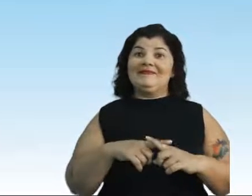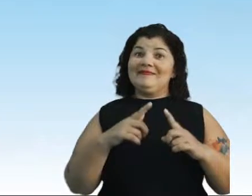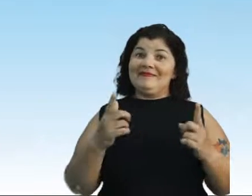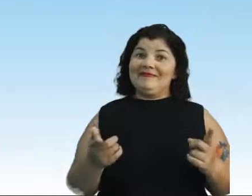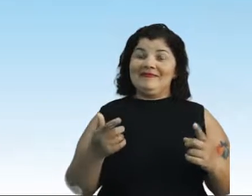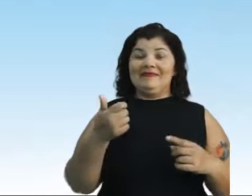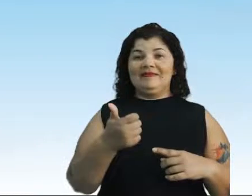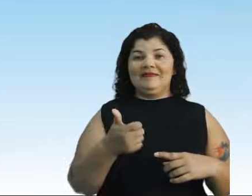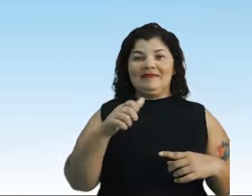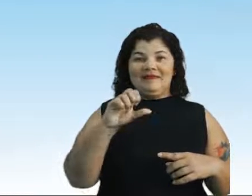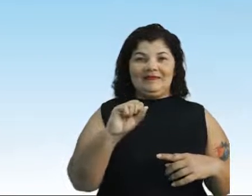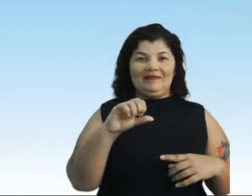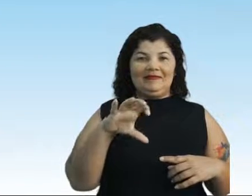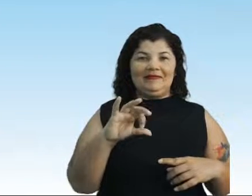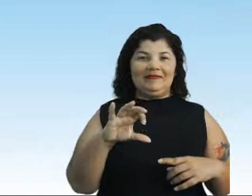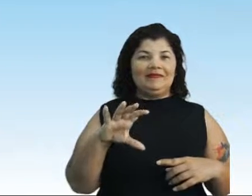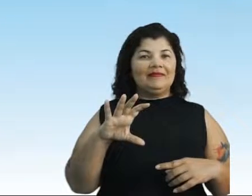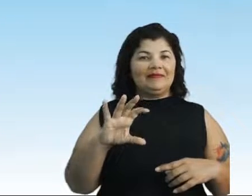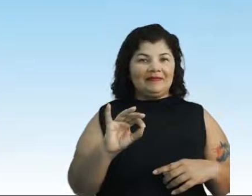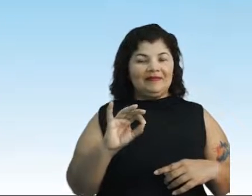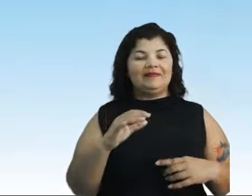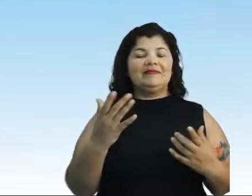em 1890,